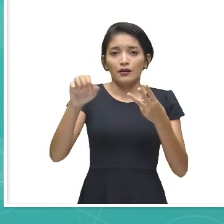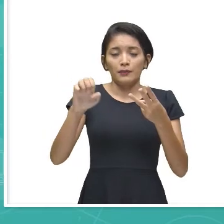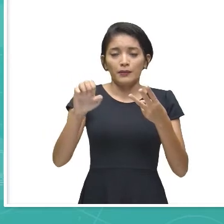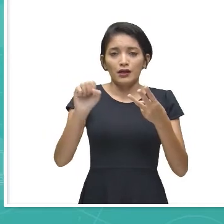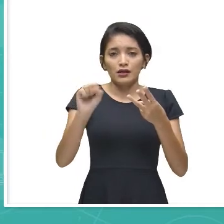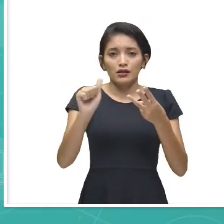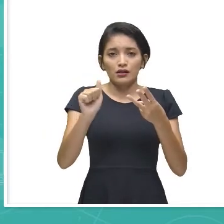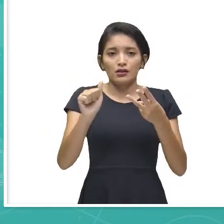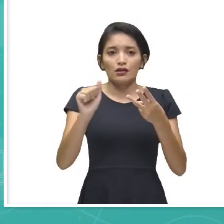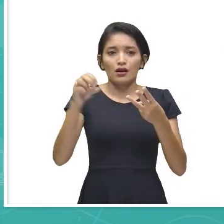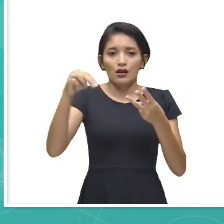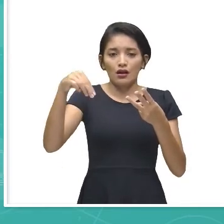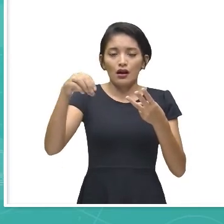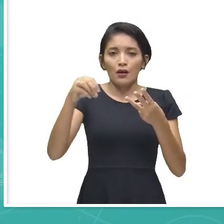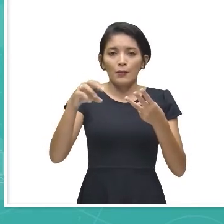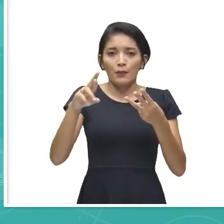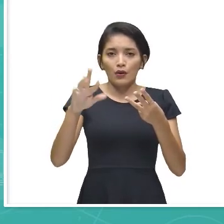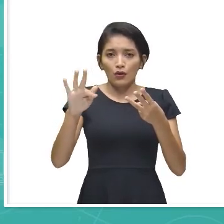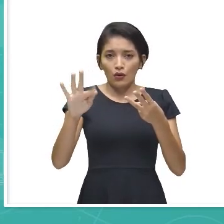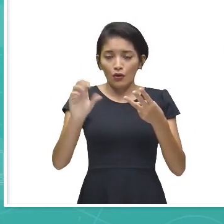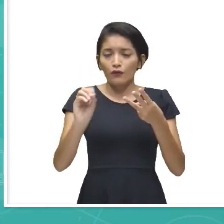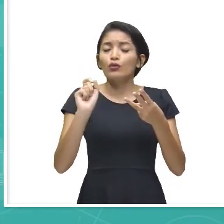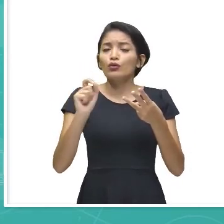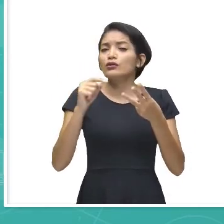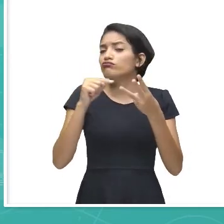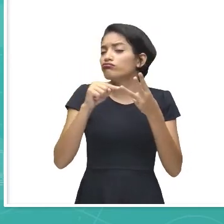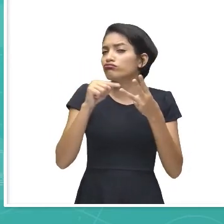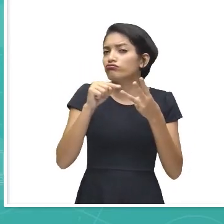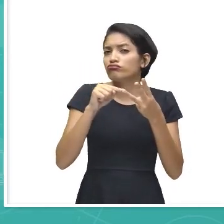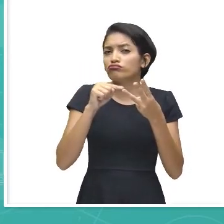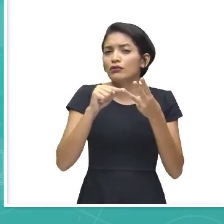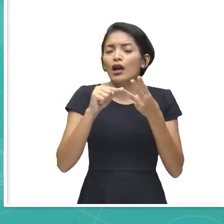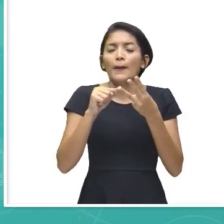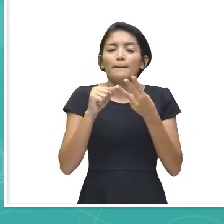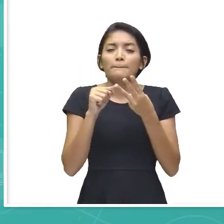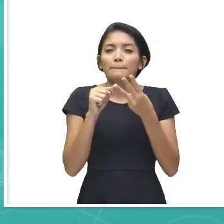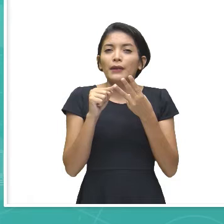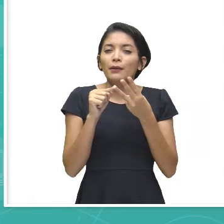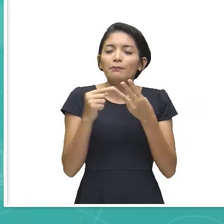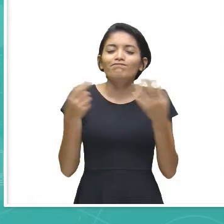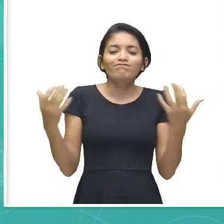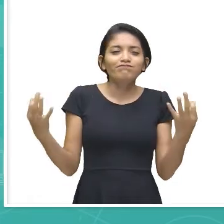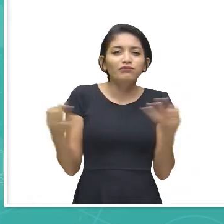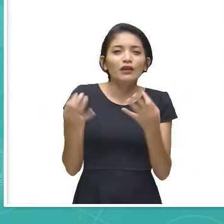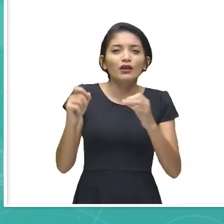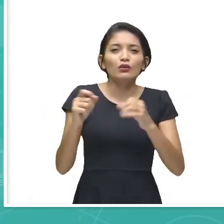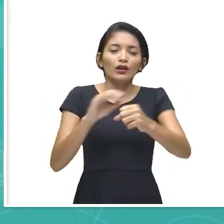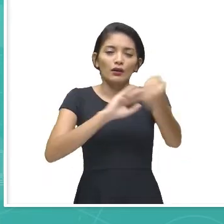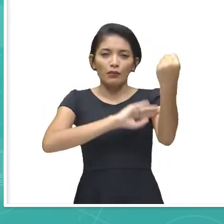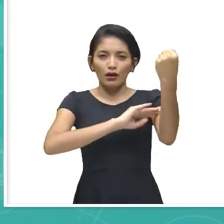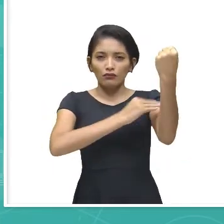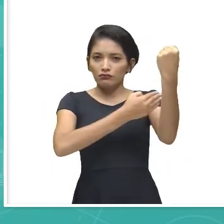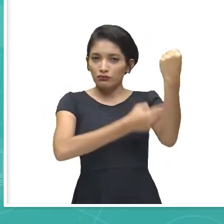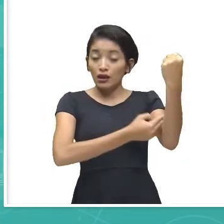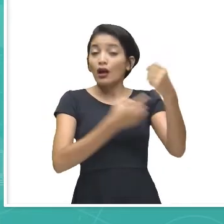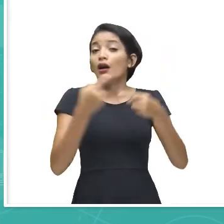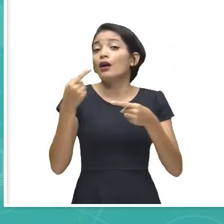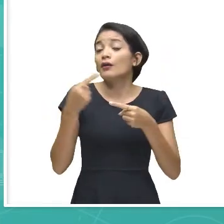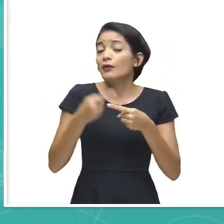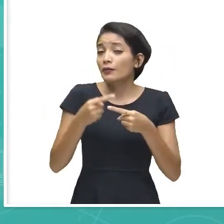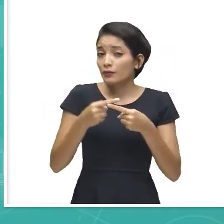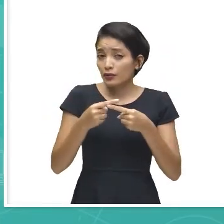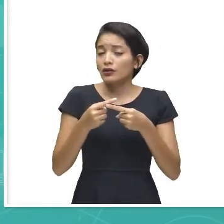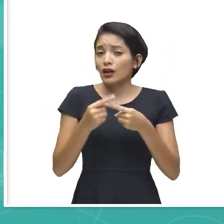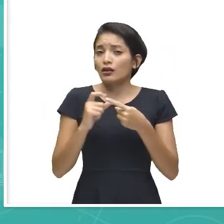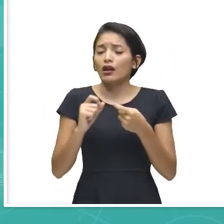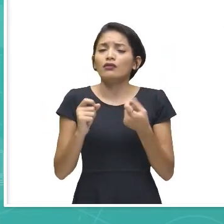no texto já diz aqui para vocês que ele é o biotipo ideal para musculação. Por quê? Esse biotipo, ele tem